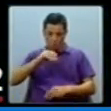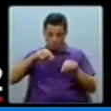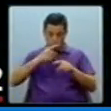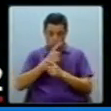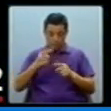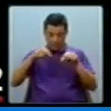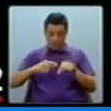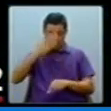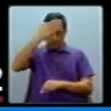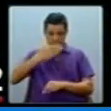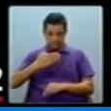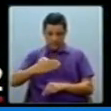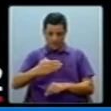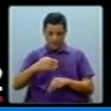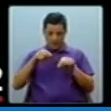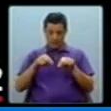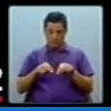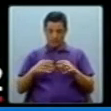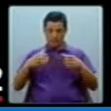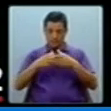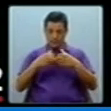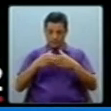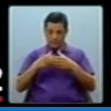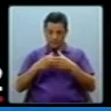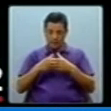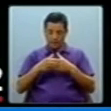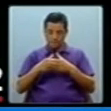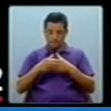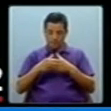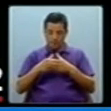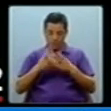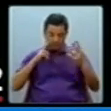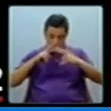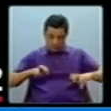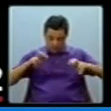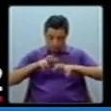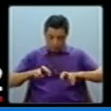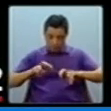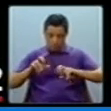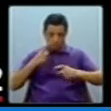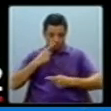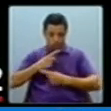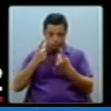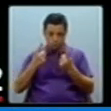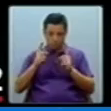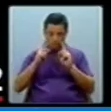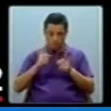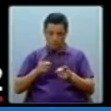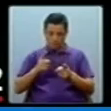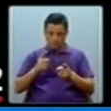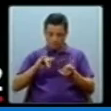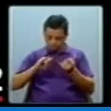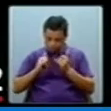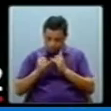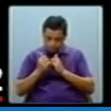está Caronte, esta semana a equipa da New Horizons mostrou-nos um outro enigma. É uma cratera de